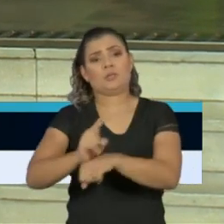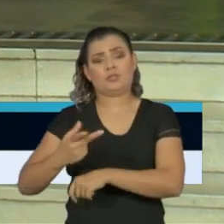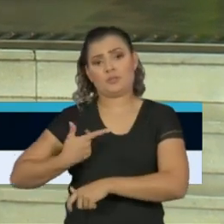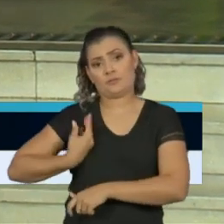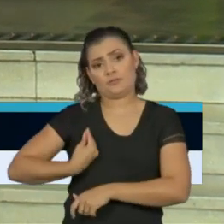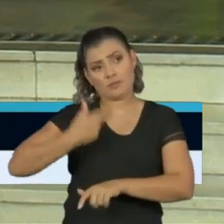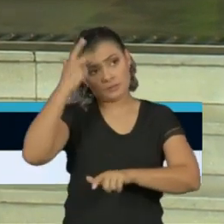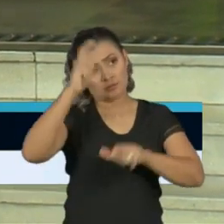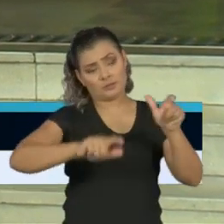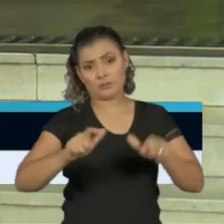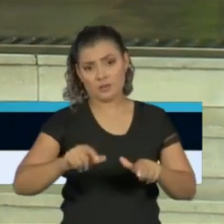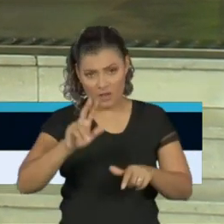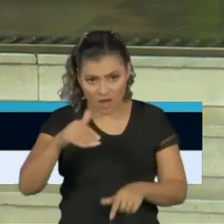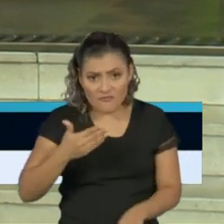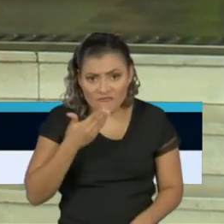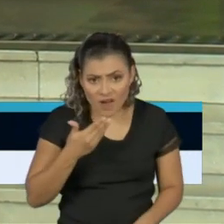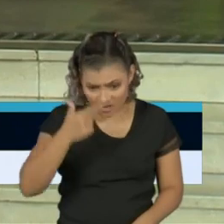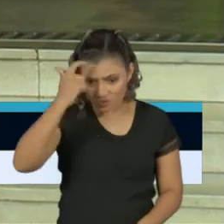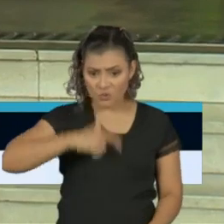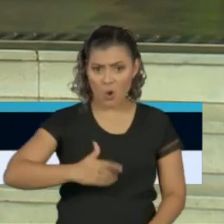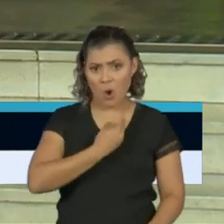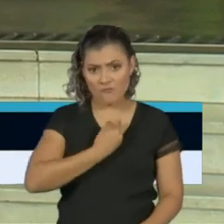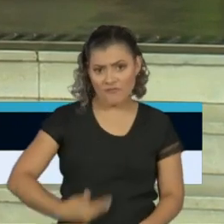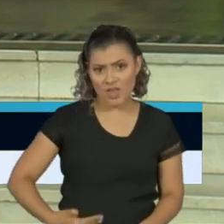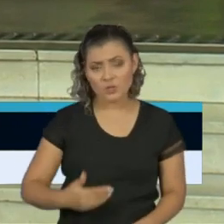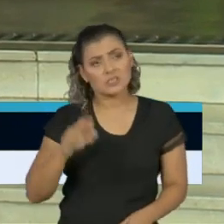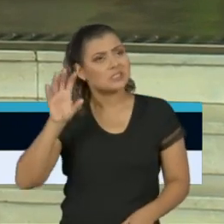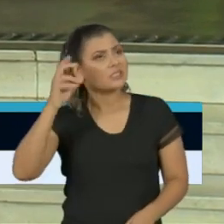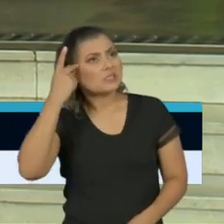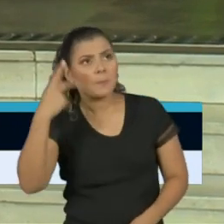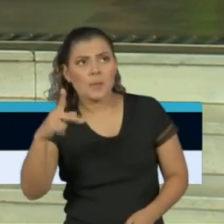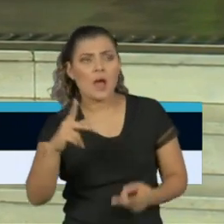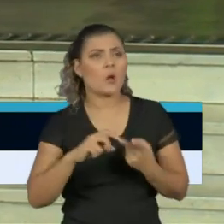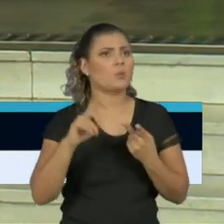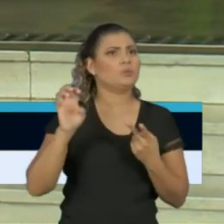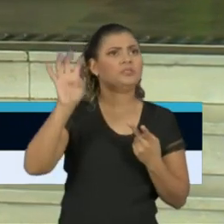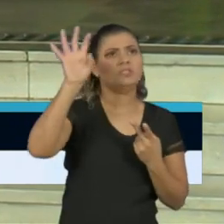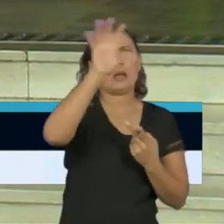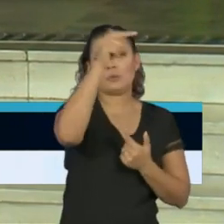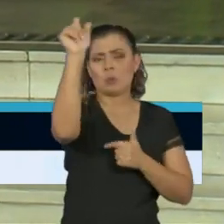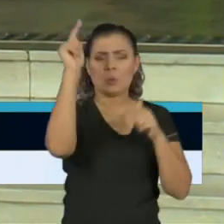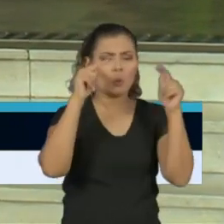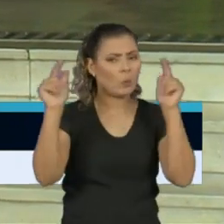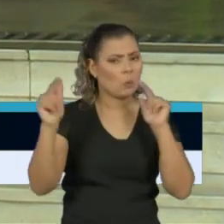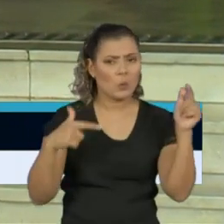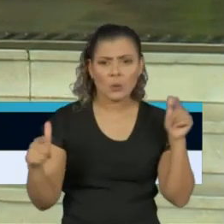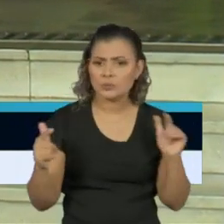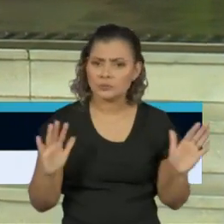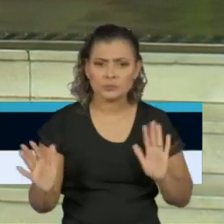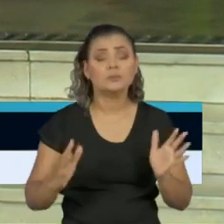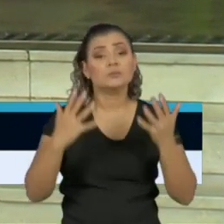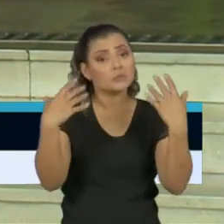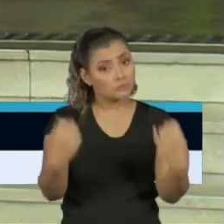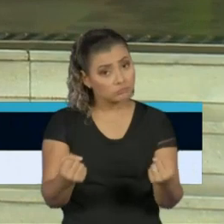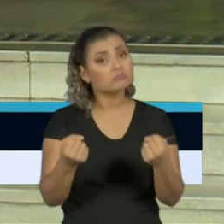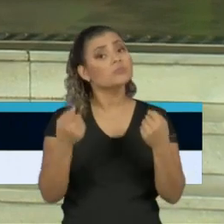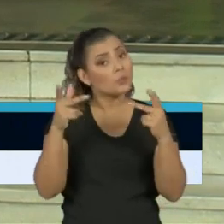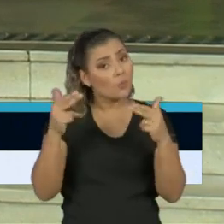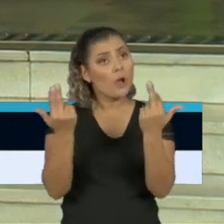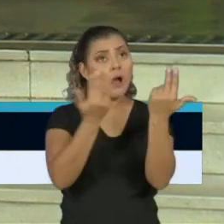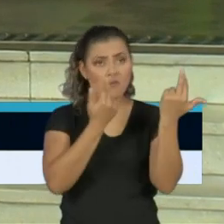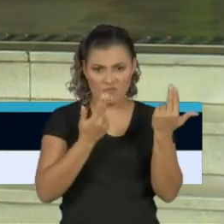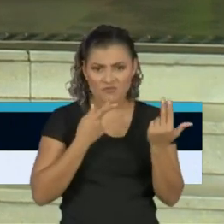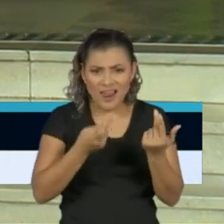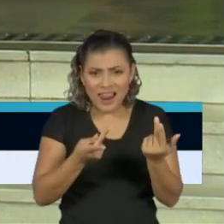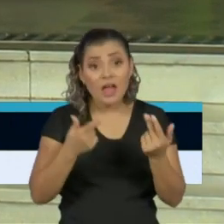pensem que é fácil para um governador de estado, seja de São Paulo ou dos outros estados brasileiros que estão adotando a mesma medida,